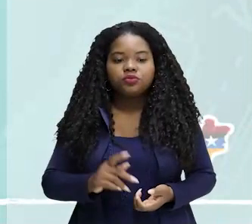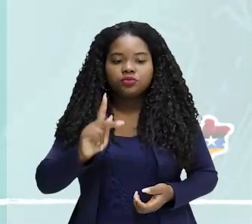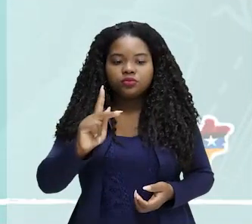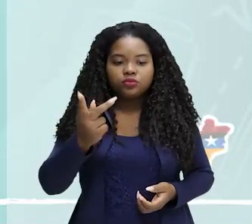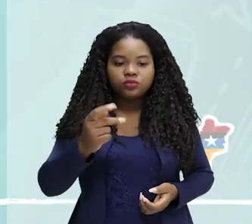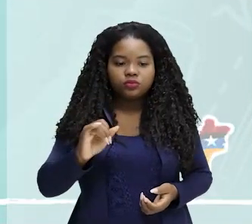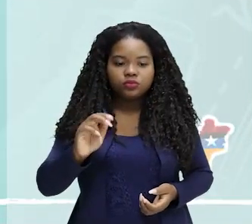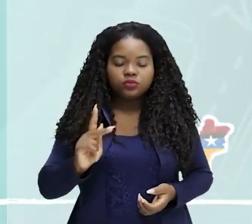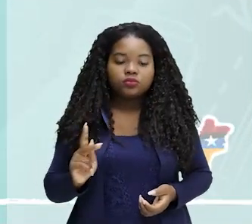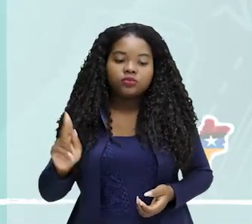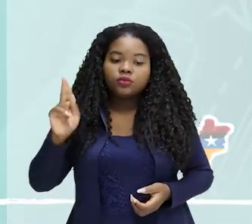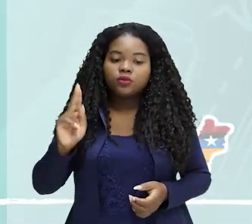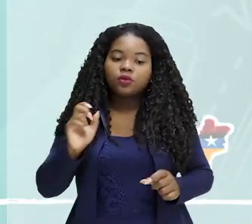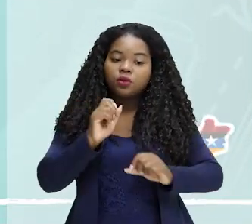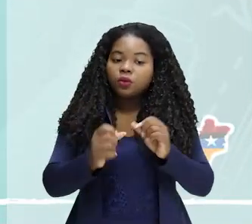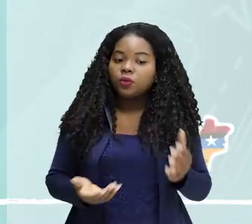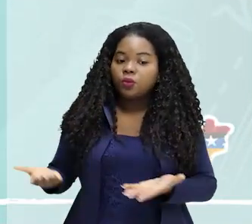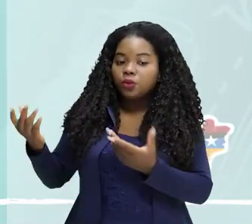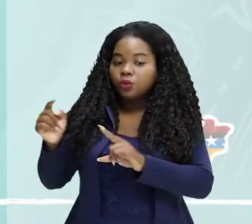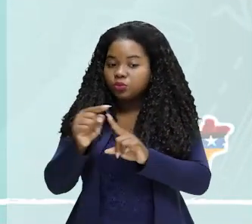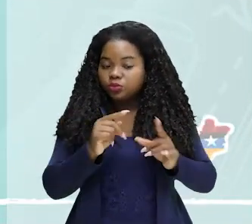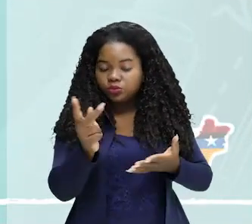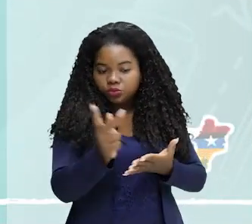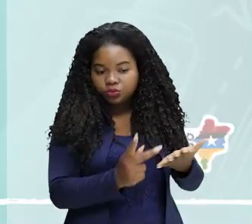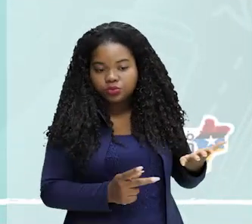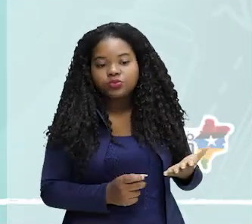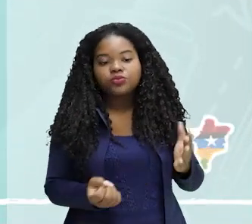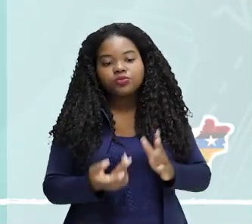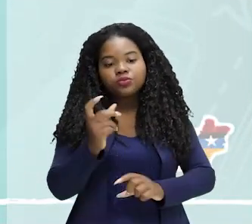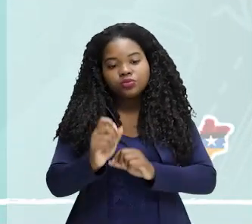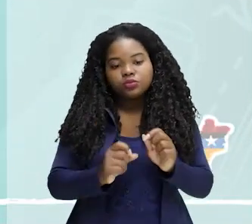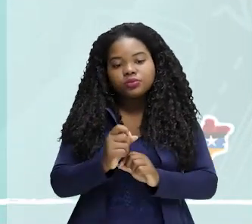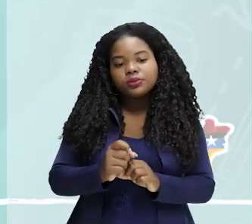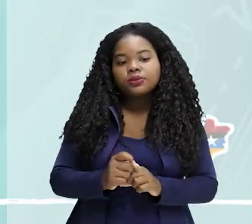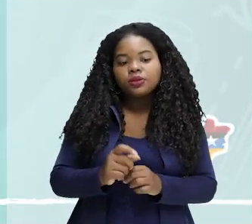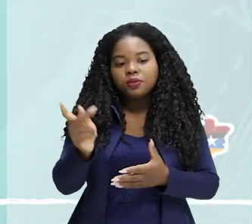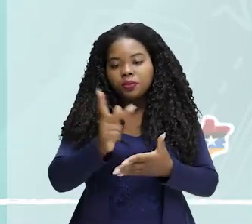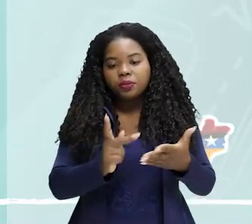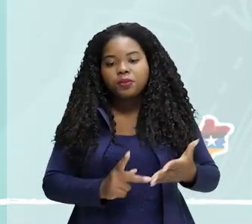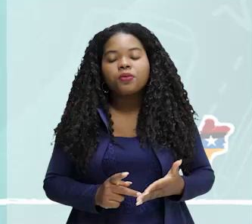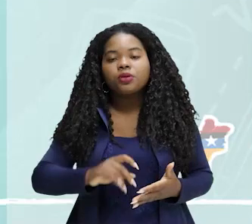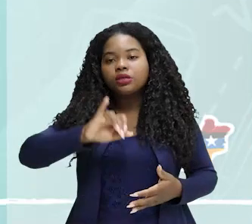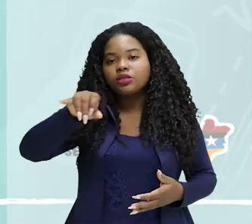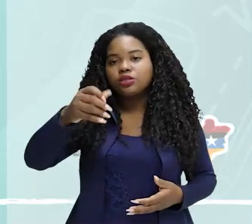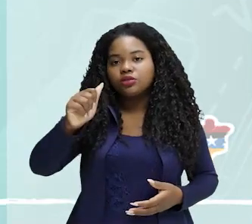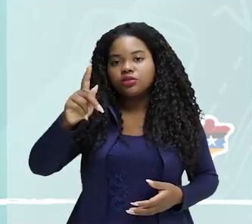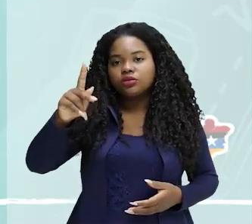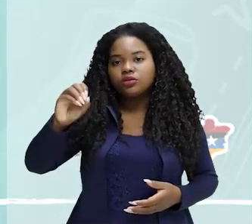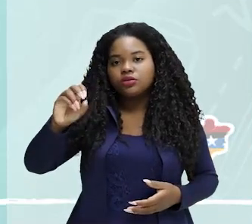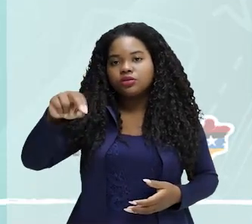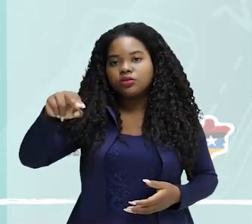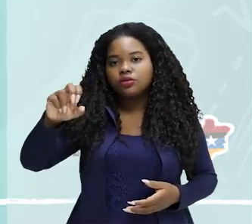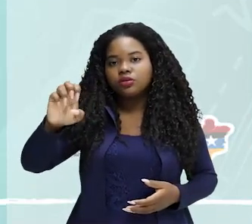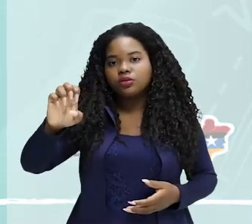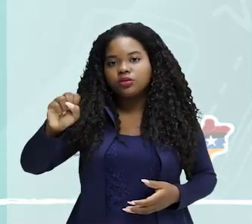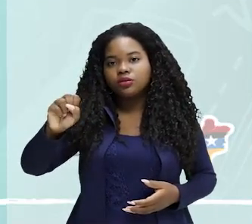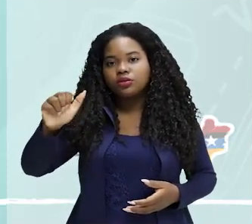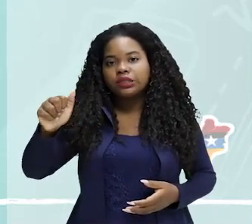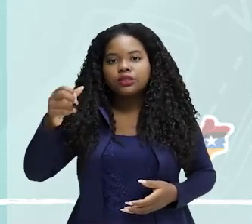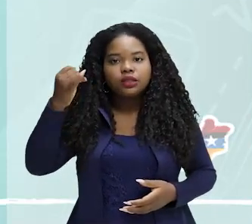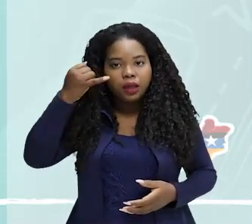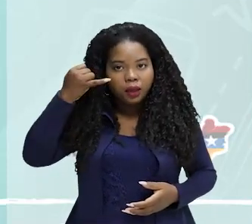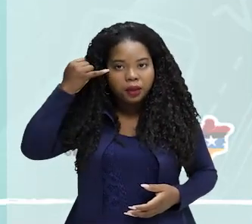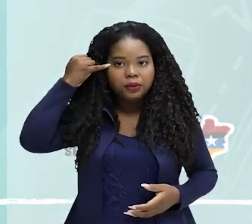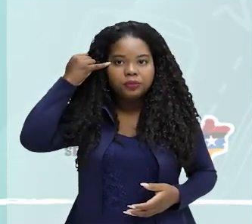O haiku é um tipo de poema que tem como origem a poesia japonesa. Tá? Por isso que o próprio nome se mantém na